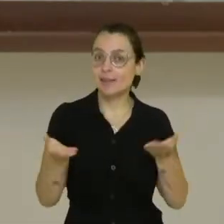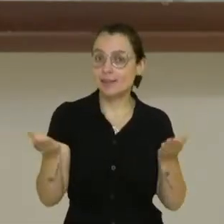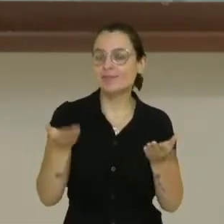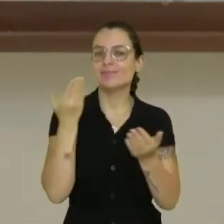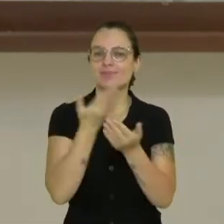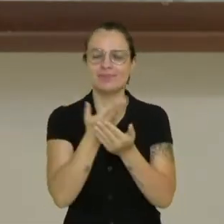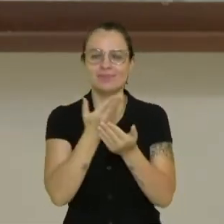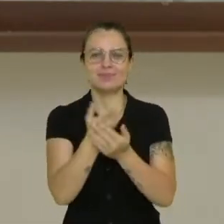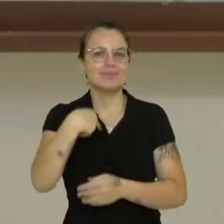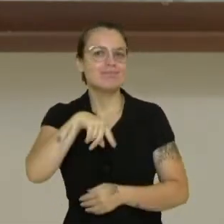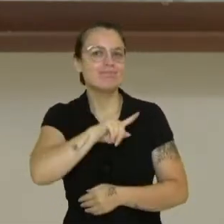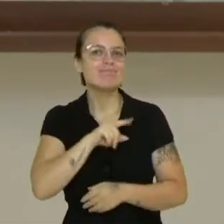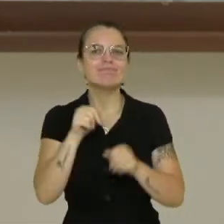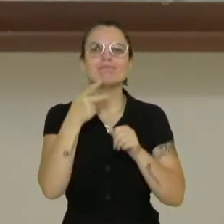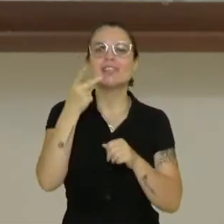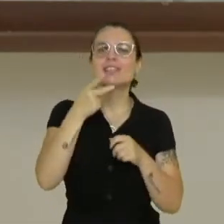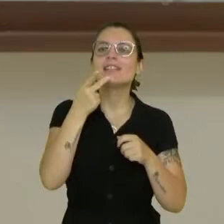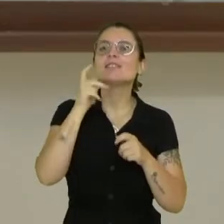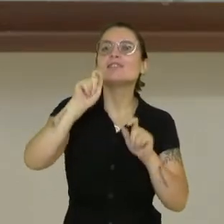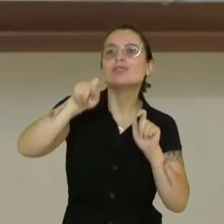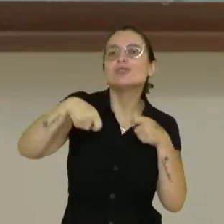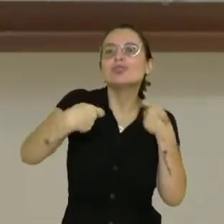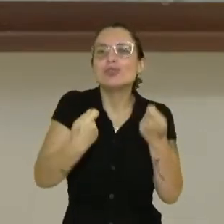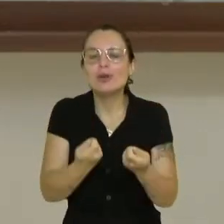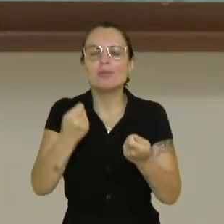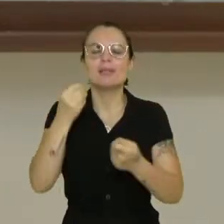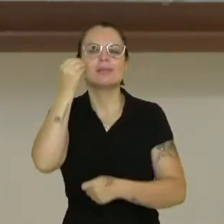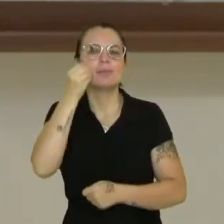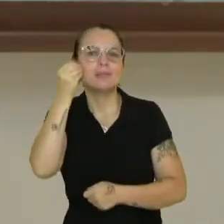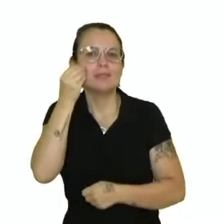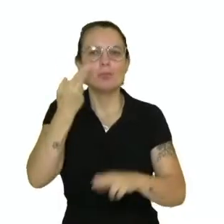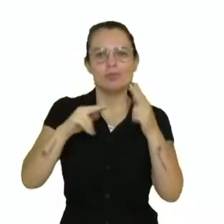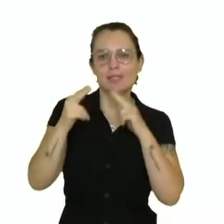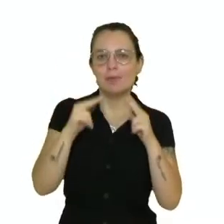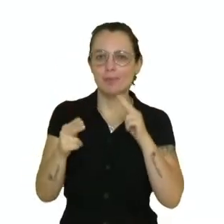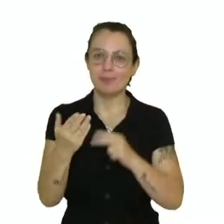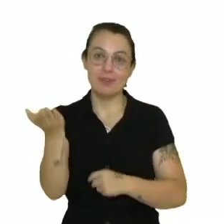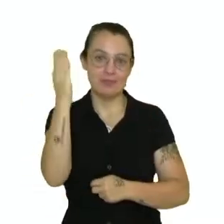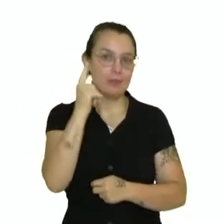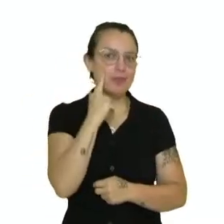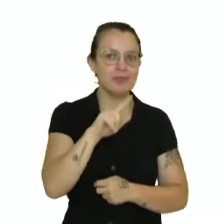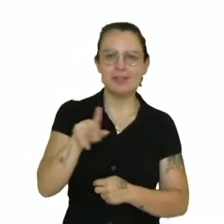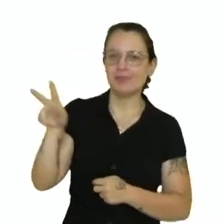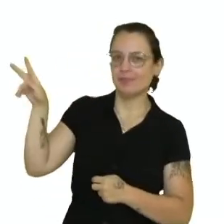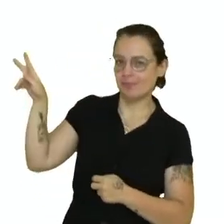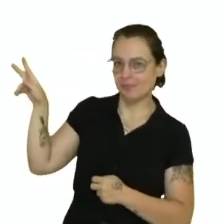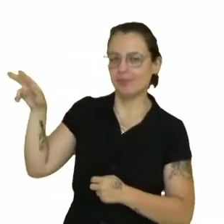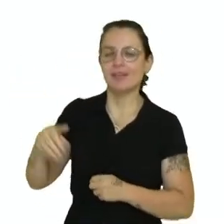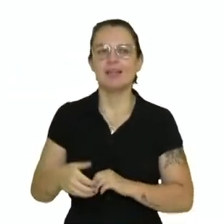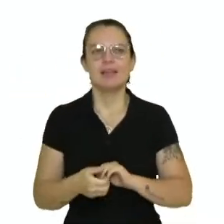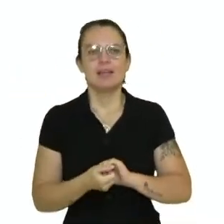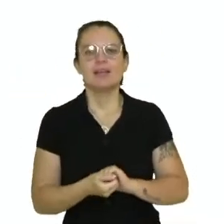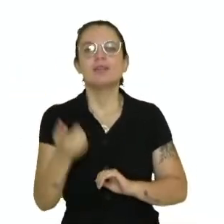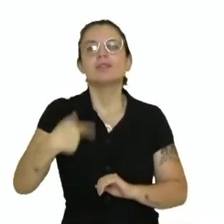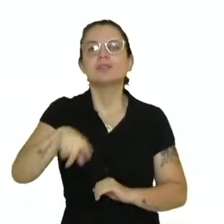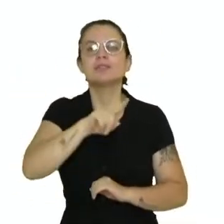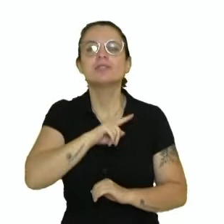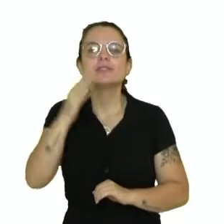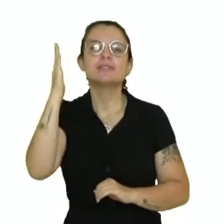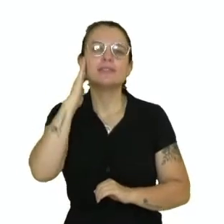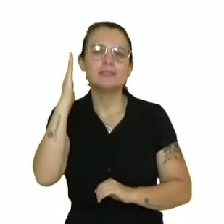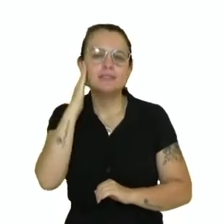sobre experimentação musical. Me acompanhe. Como objetivo, nós vamos compreender e